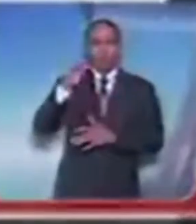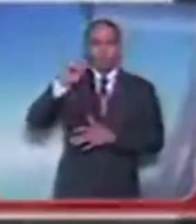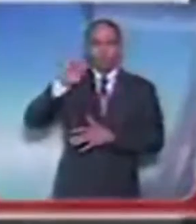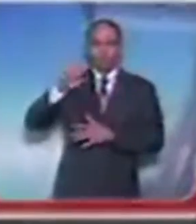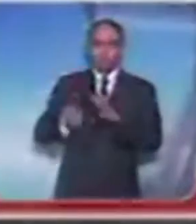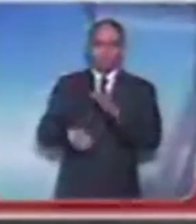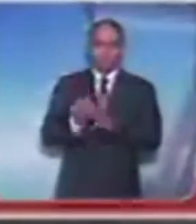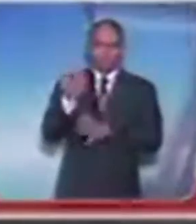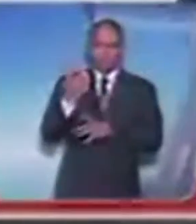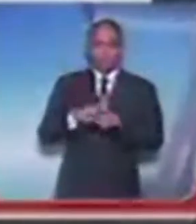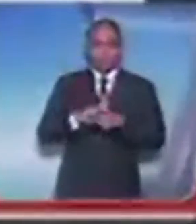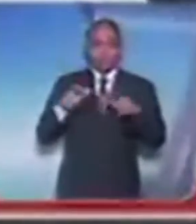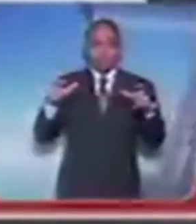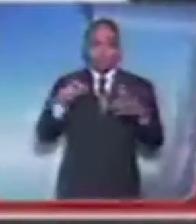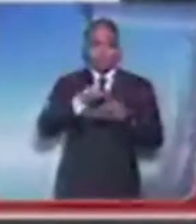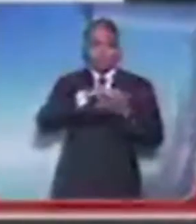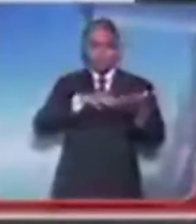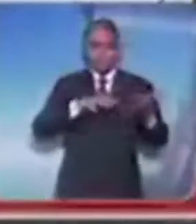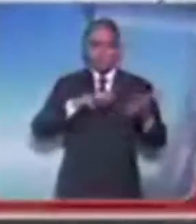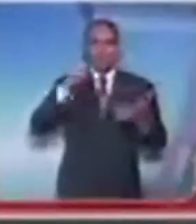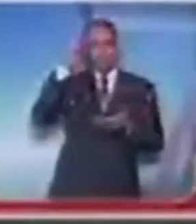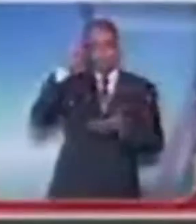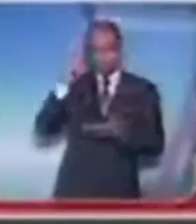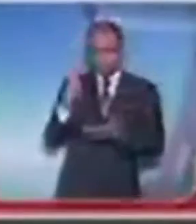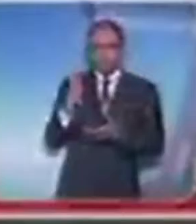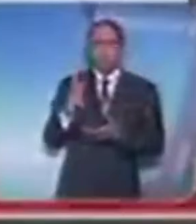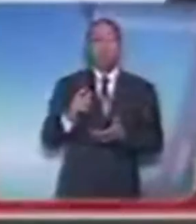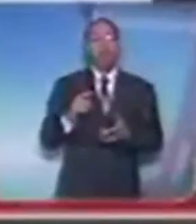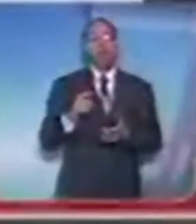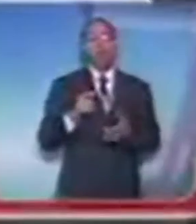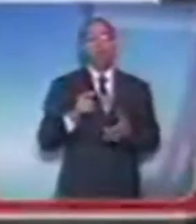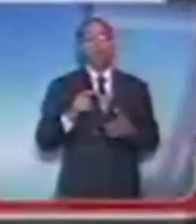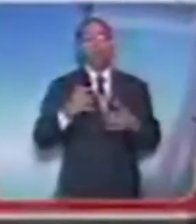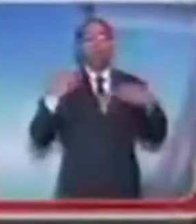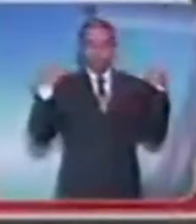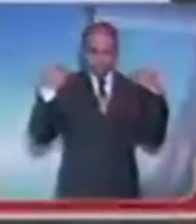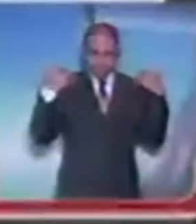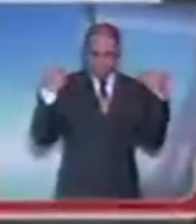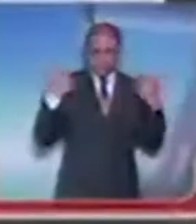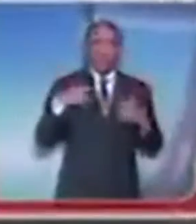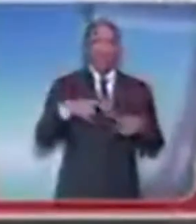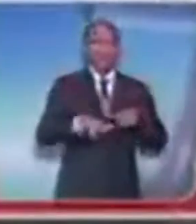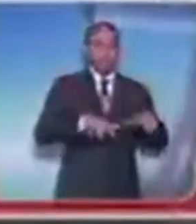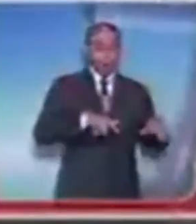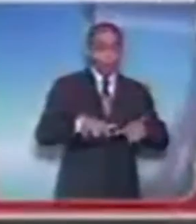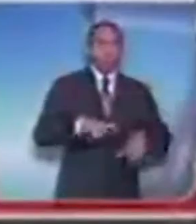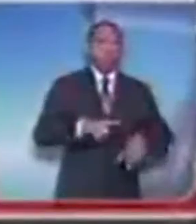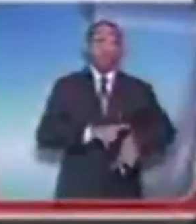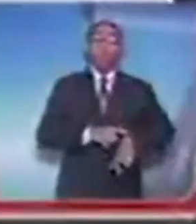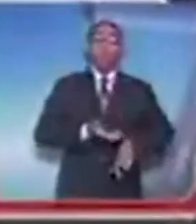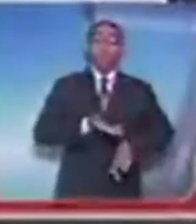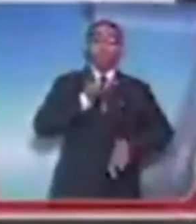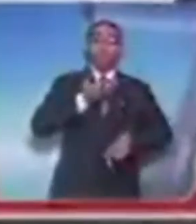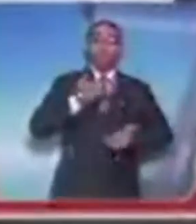seja, ampliação de atividades culturais, o desporto e o lazer, não é? O trabalhador tem mais horas para